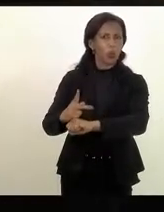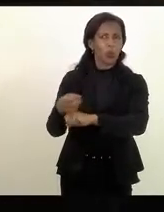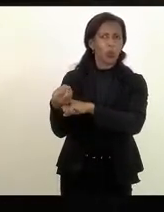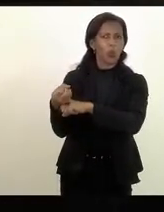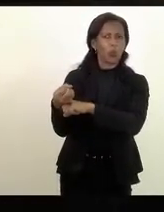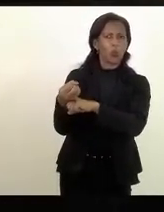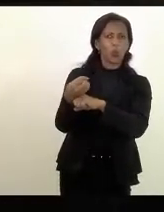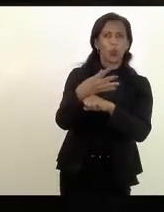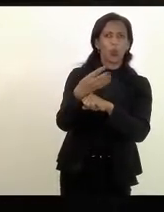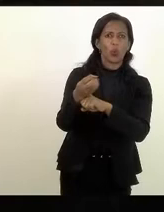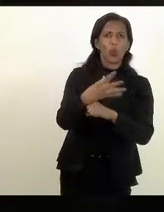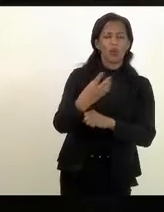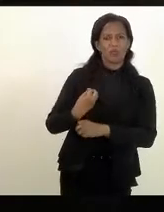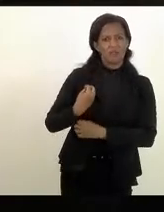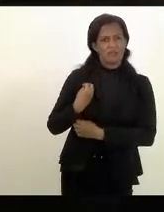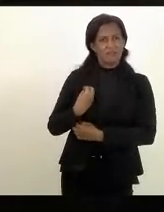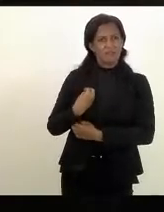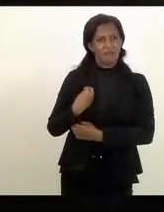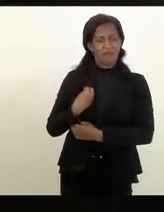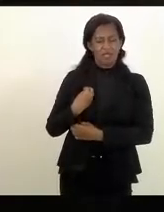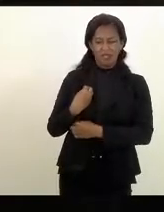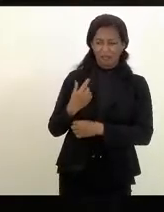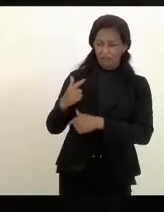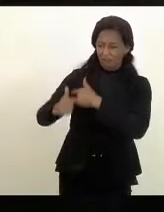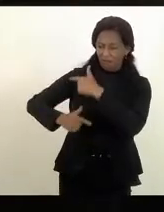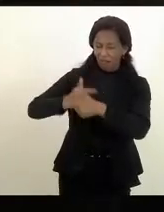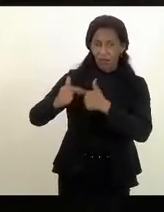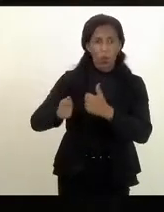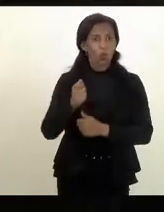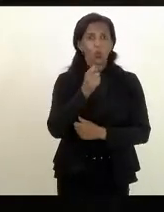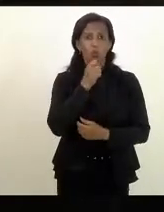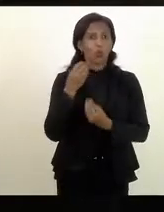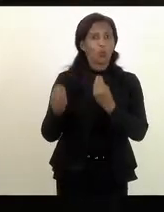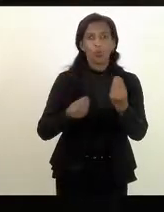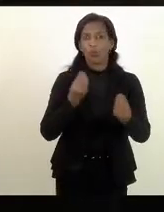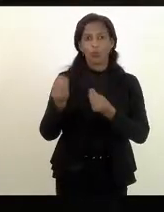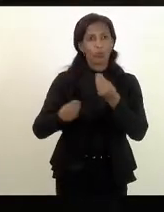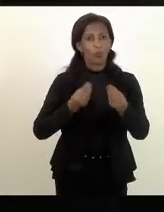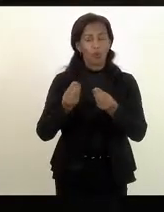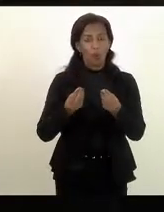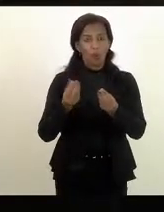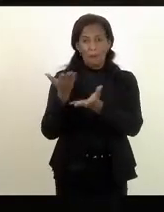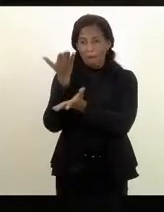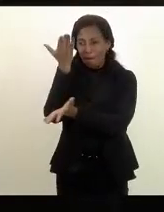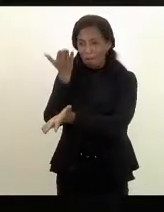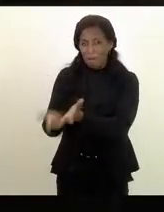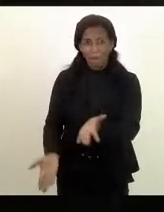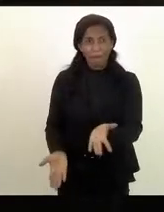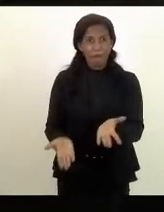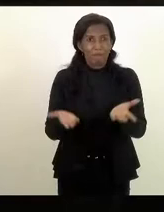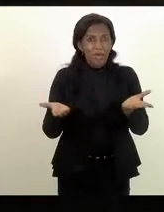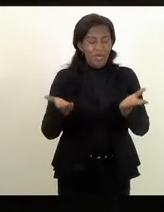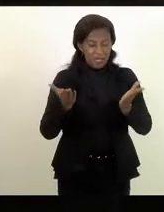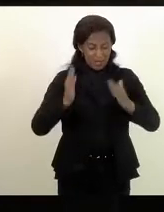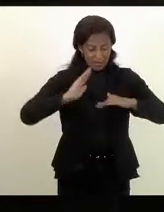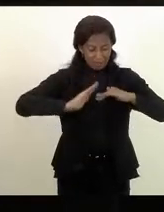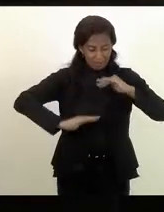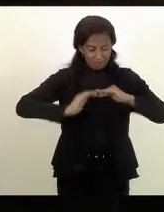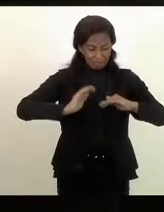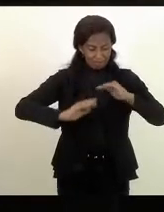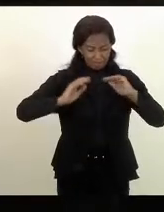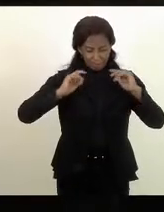uma nova vida através de emprego não tem recursos porque perdem muitas vezes a sua capacidade